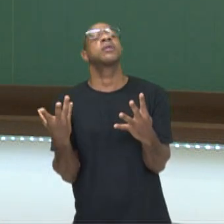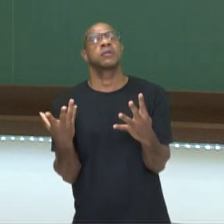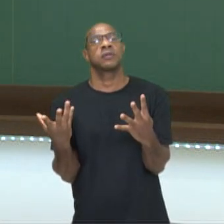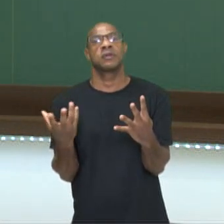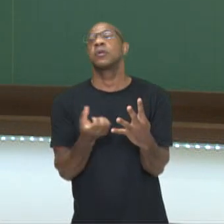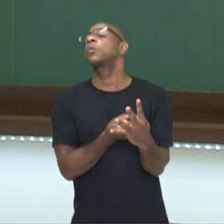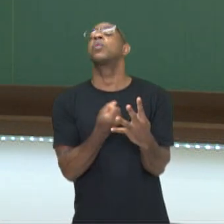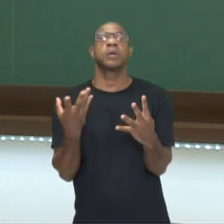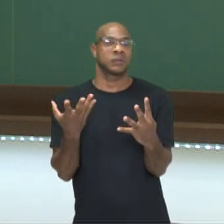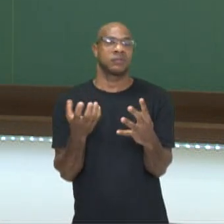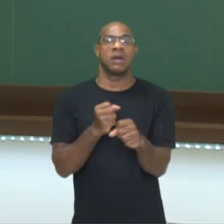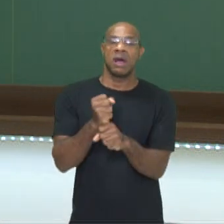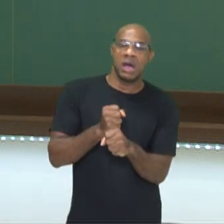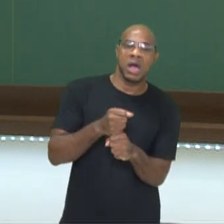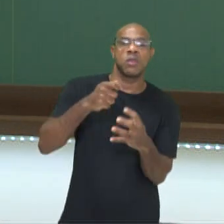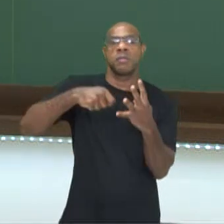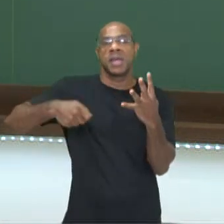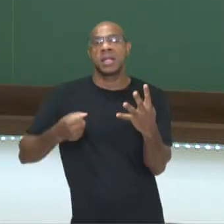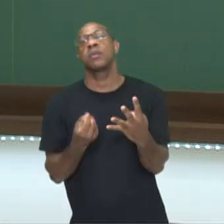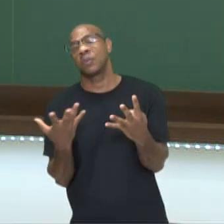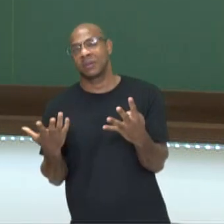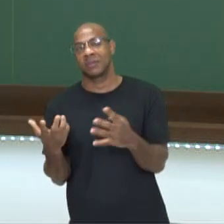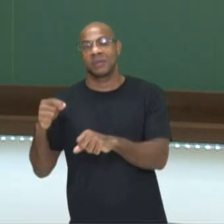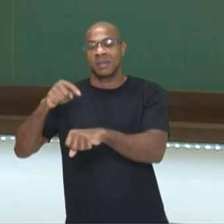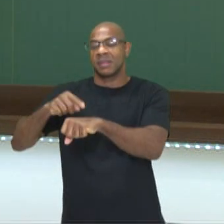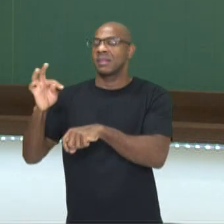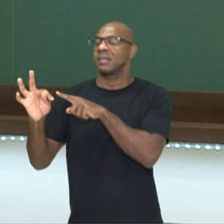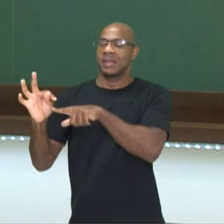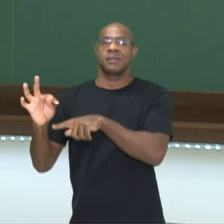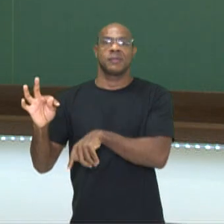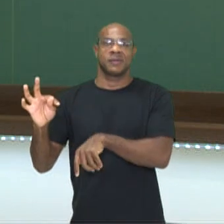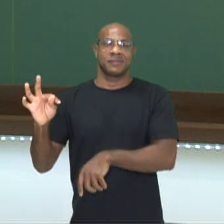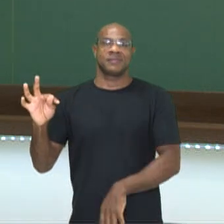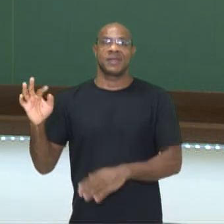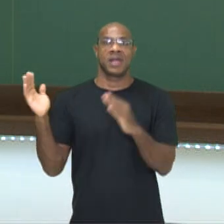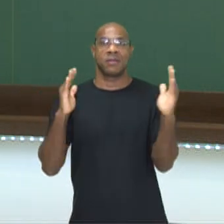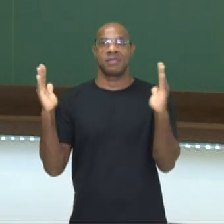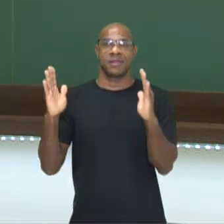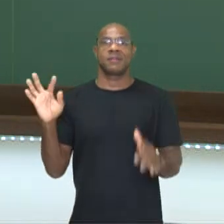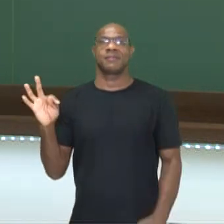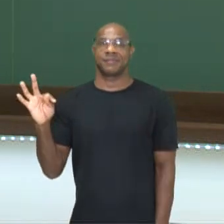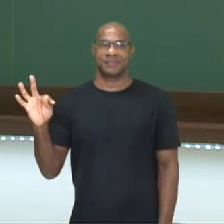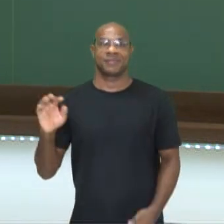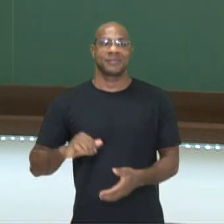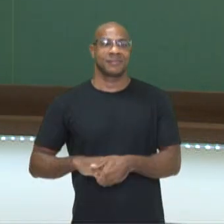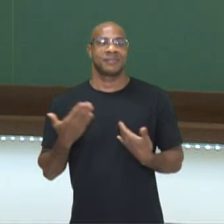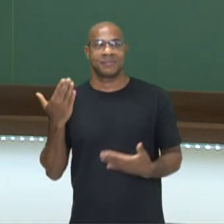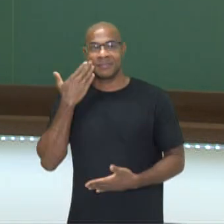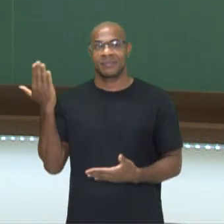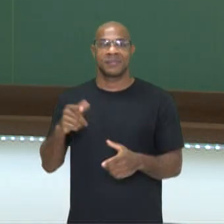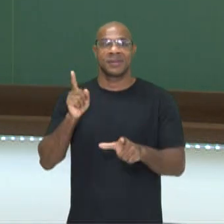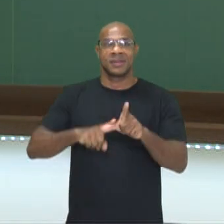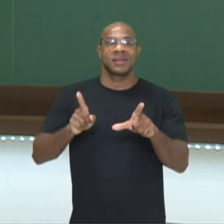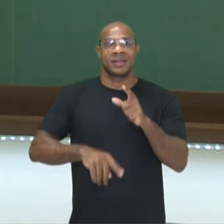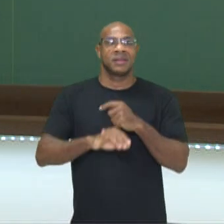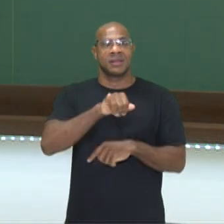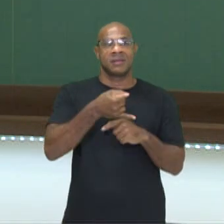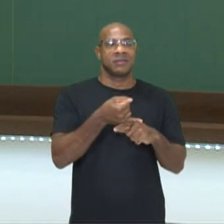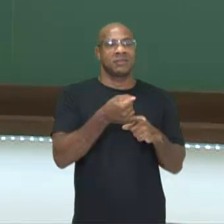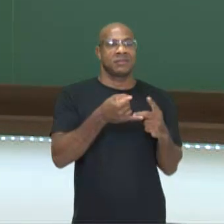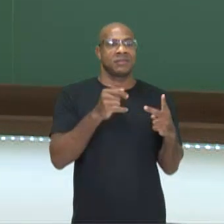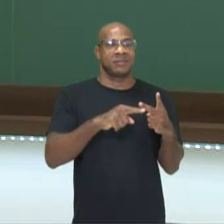repetido, certo? Então, o juro é o quê? Capital vezes taxa vezes tempo. Lembrando as letrinhas, o J é